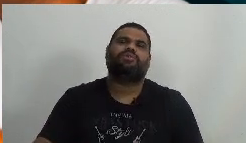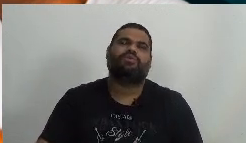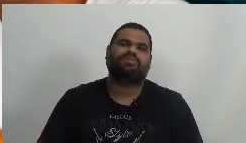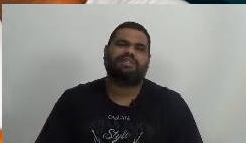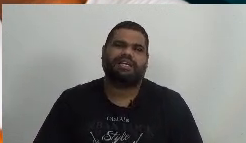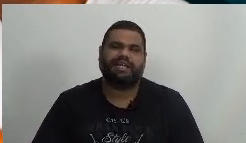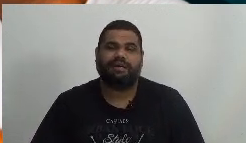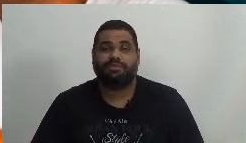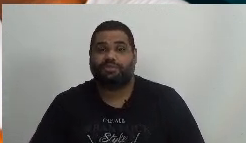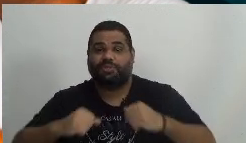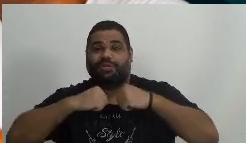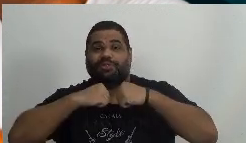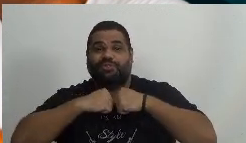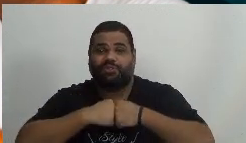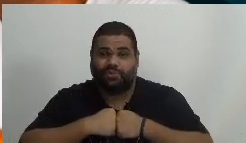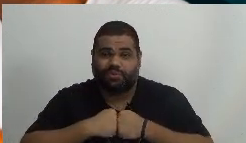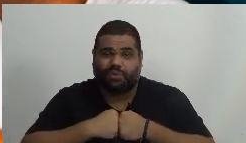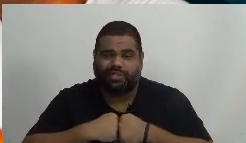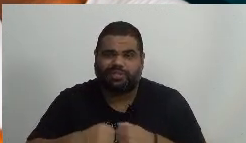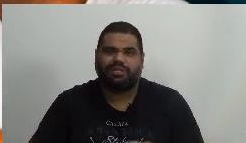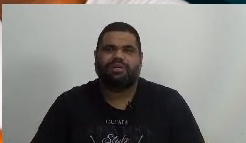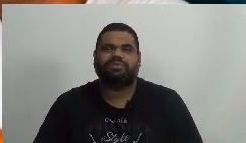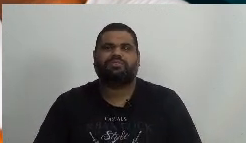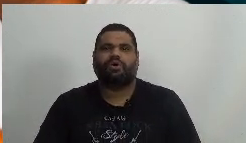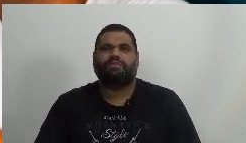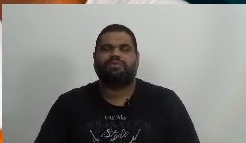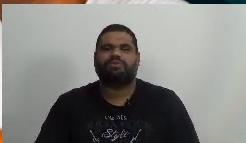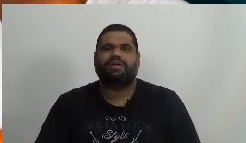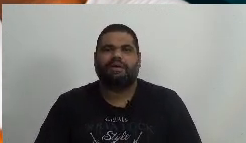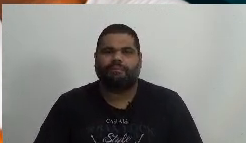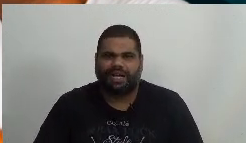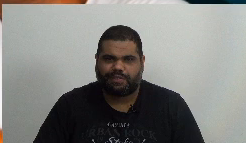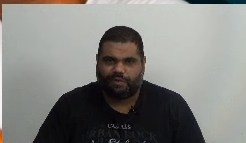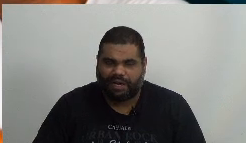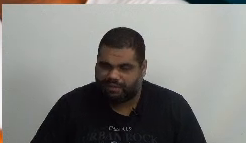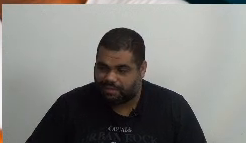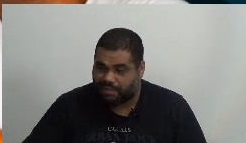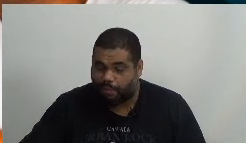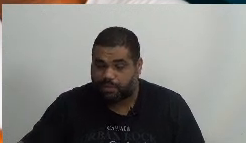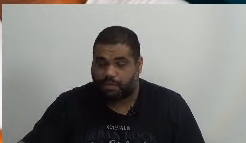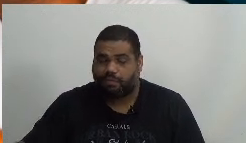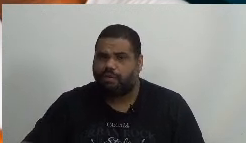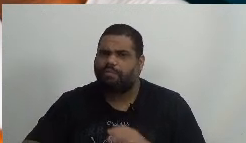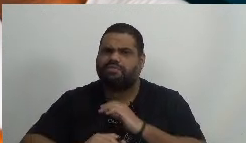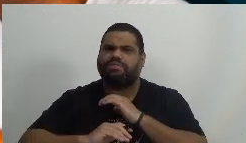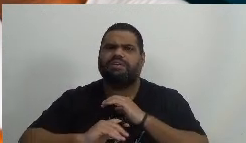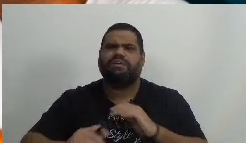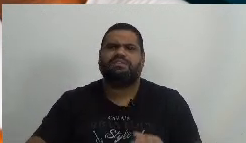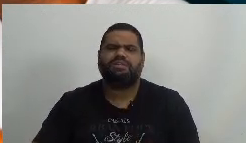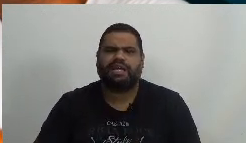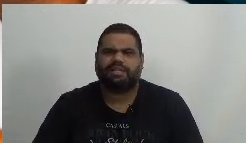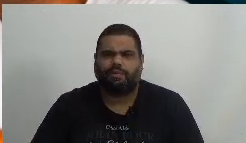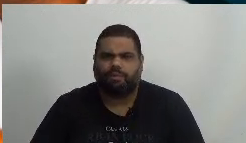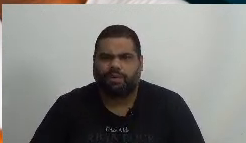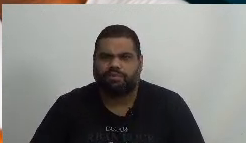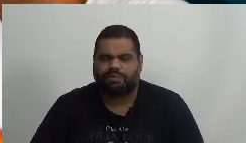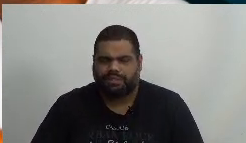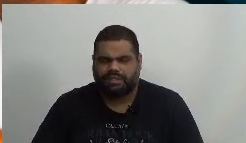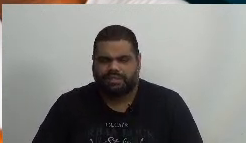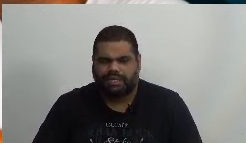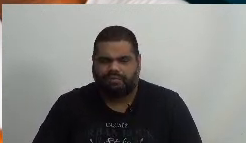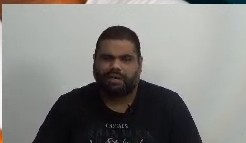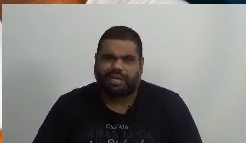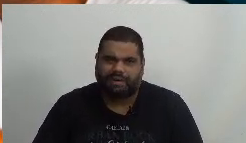Juntos conseguiremos, juntos somos mais fortes. Então, pessoal, vamos direto ao